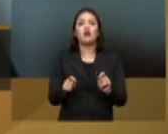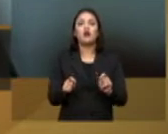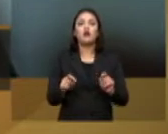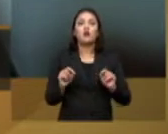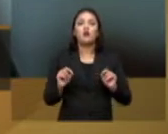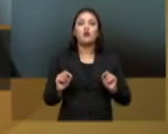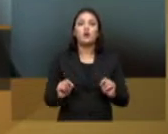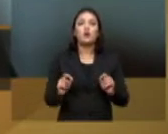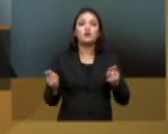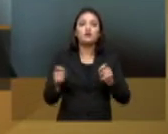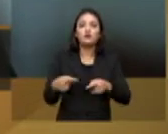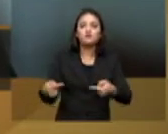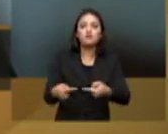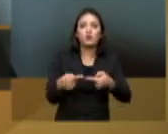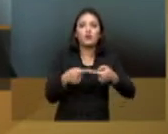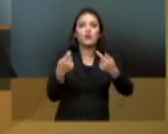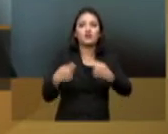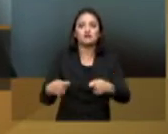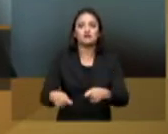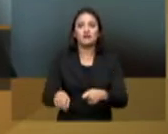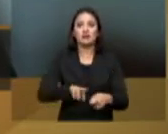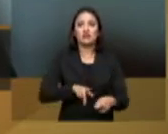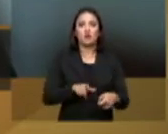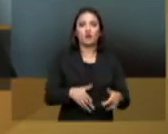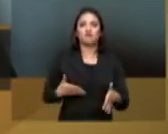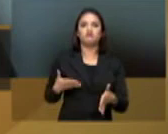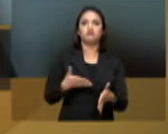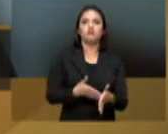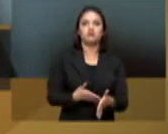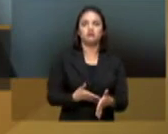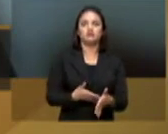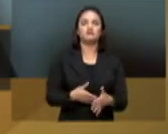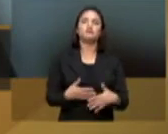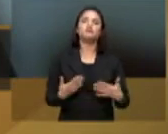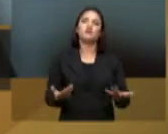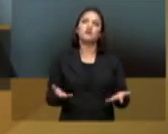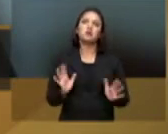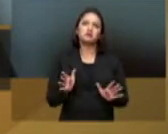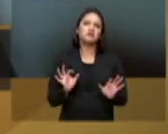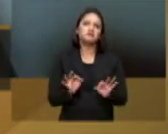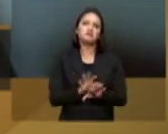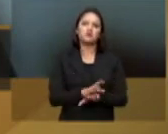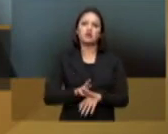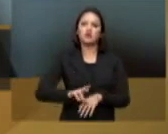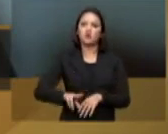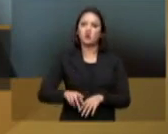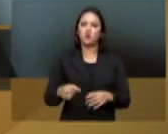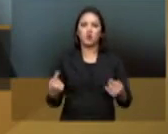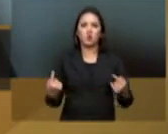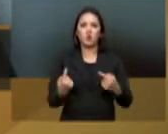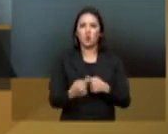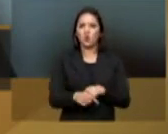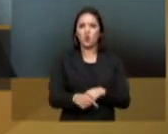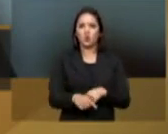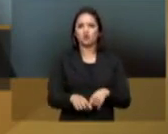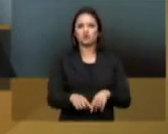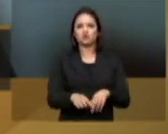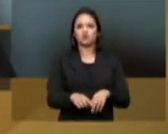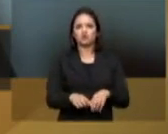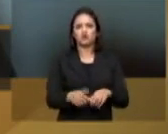aspas. Em tal caso, concluiu-se que não ofendia o princípio da